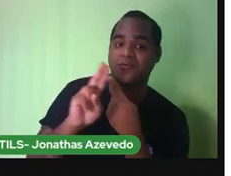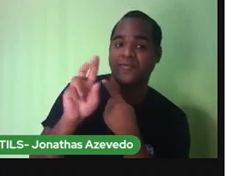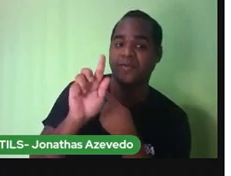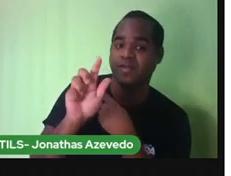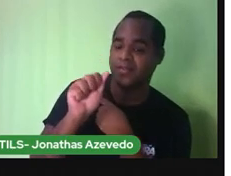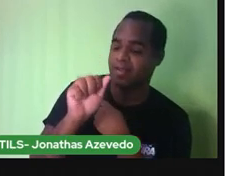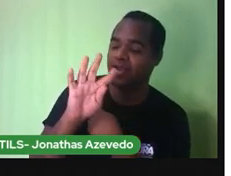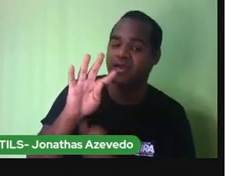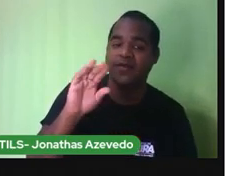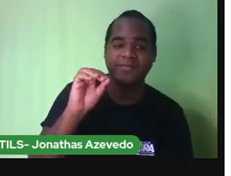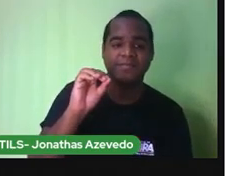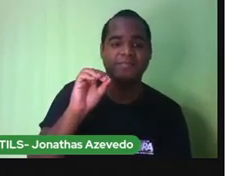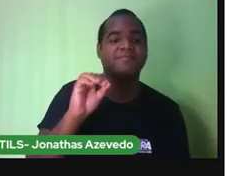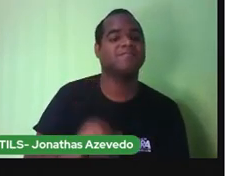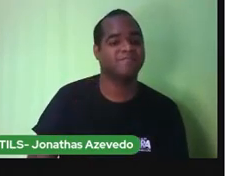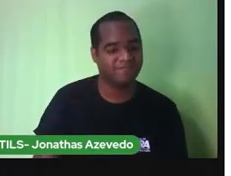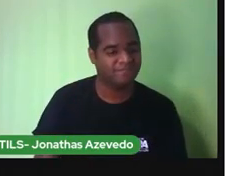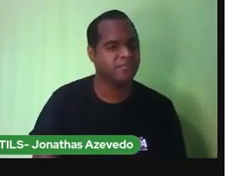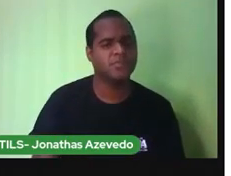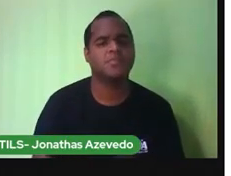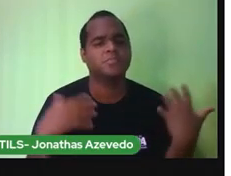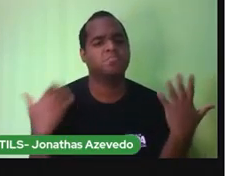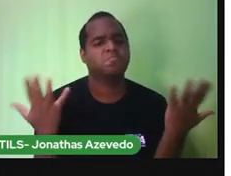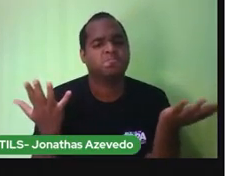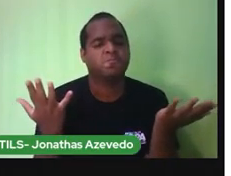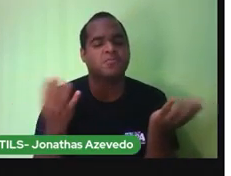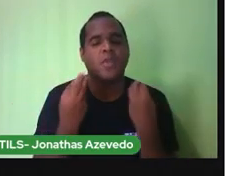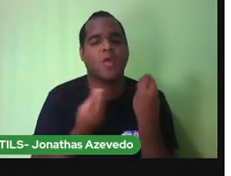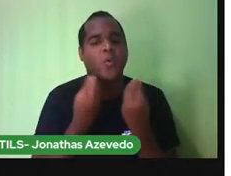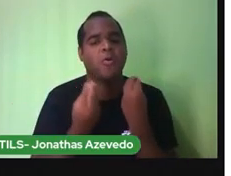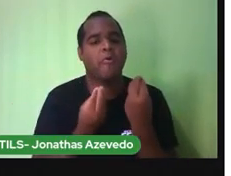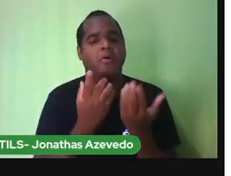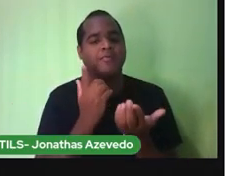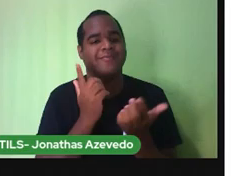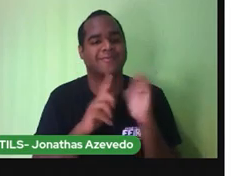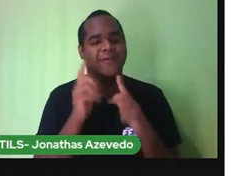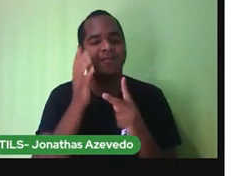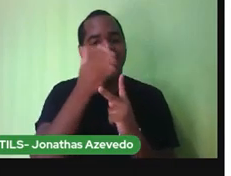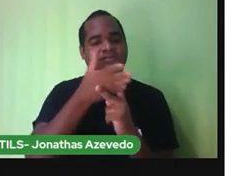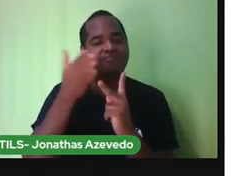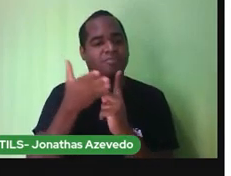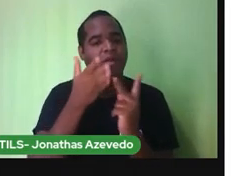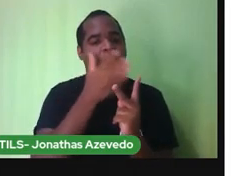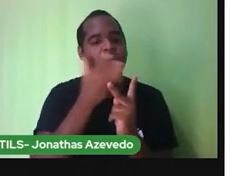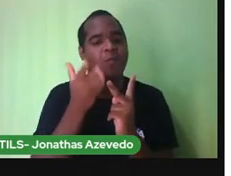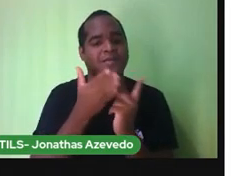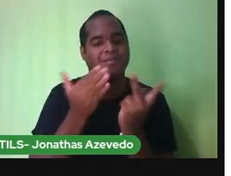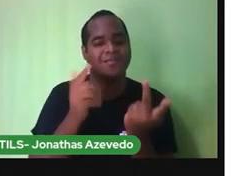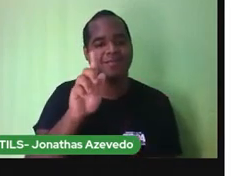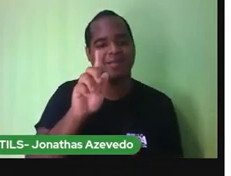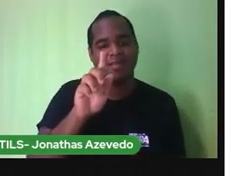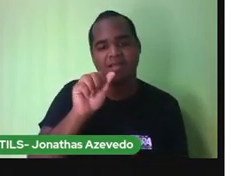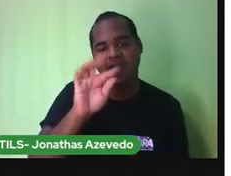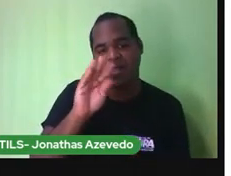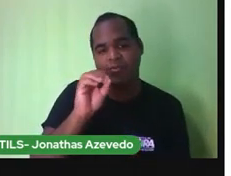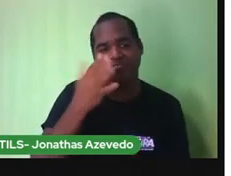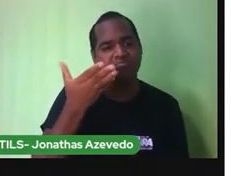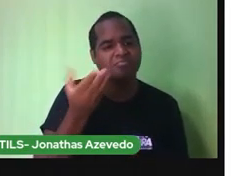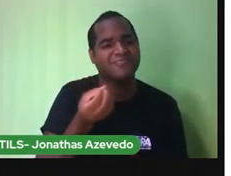gato e como é que eu consigo separar em sílabas a palavra NH